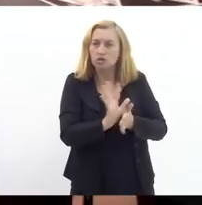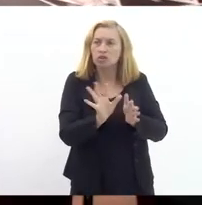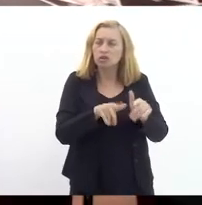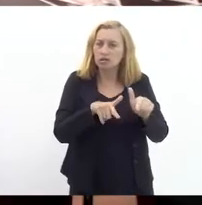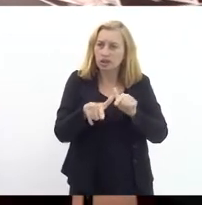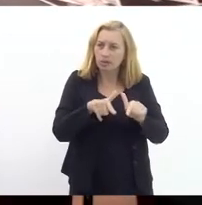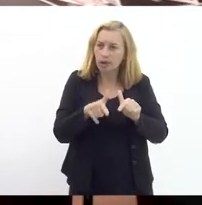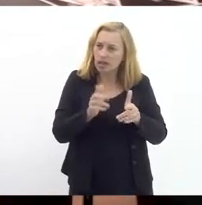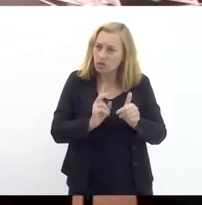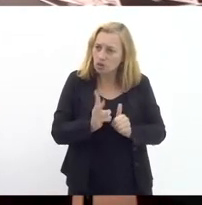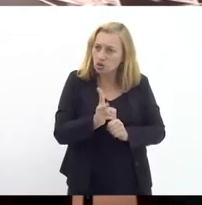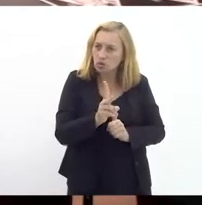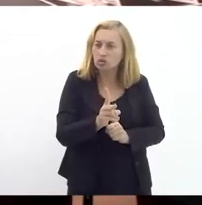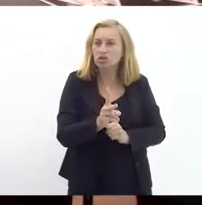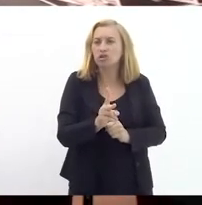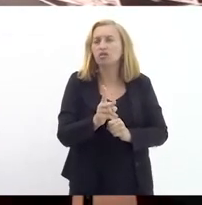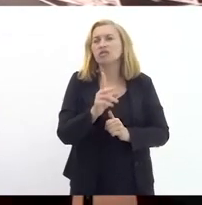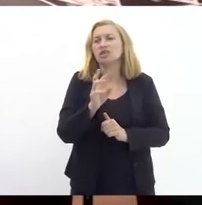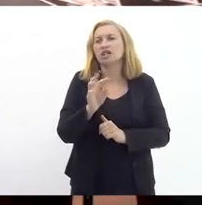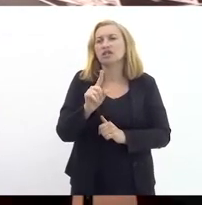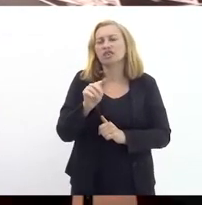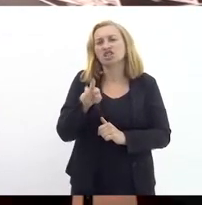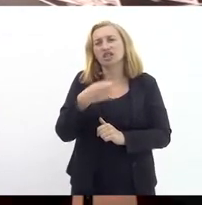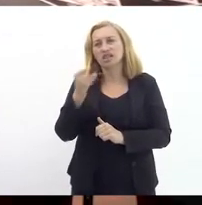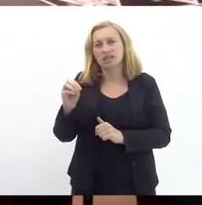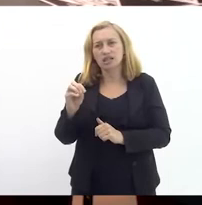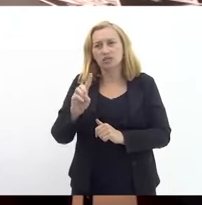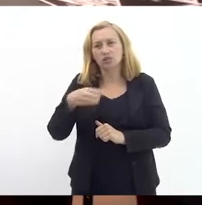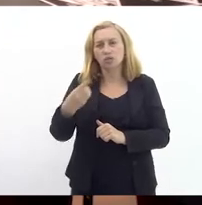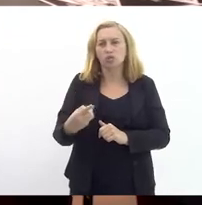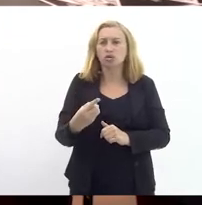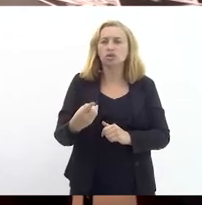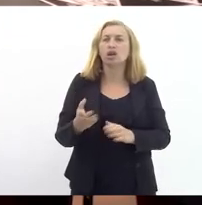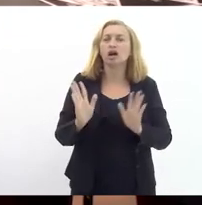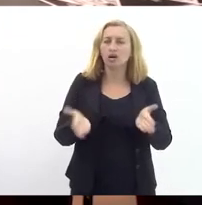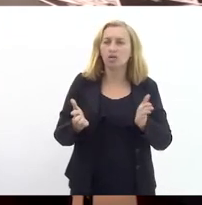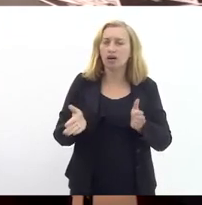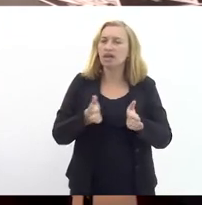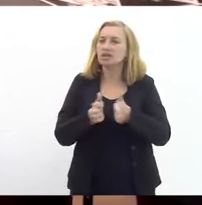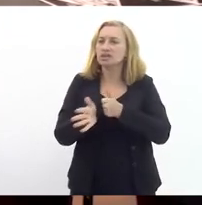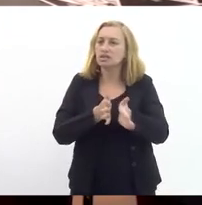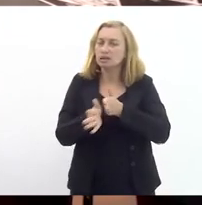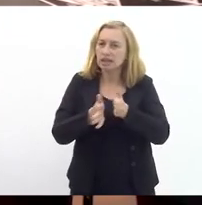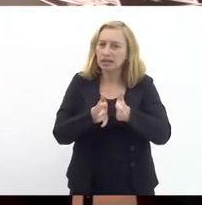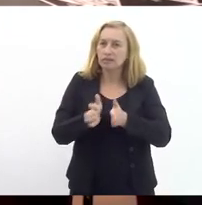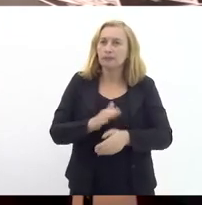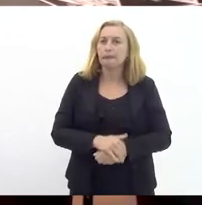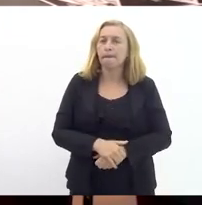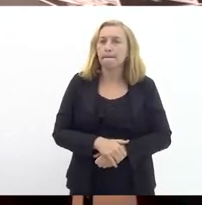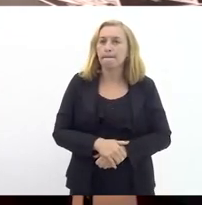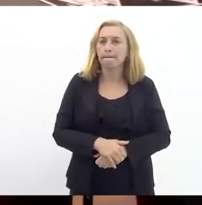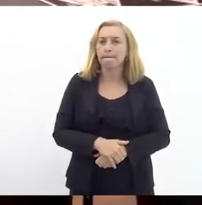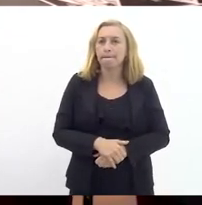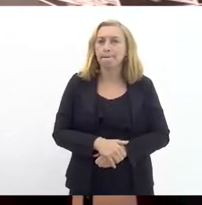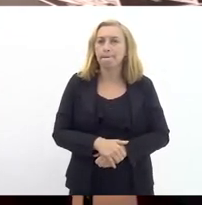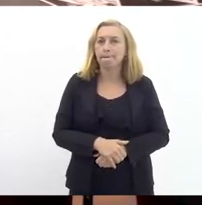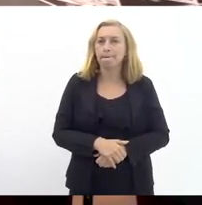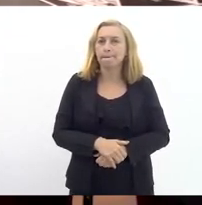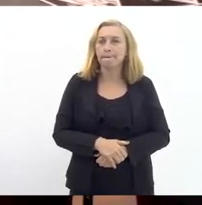em andamento com relação à vegetação, dormentes e tudo mais. Agora, com relação à acessibilidade, um dos critérios